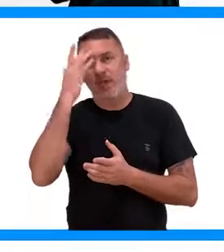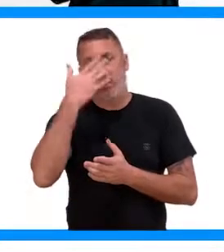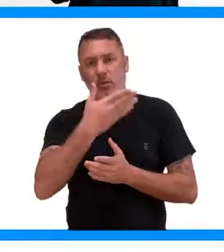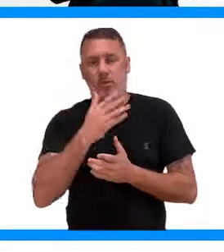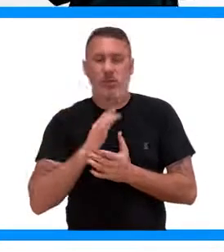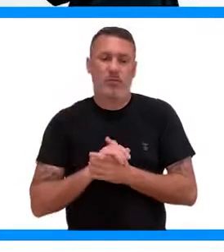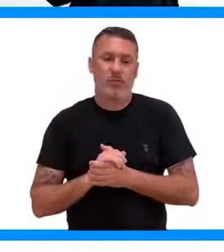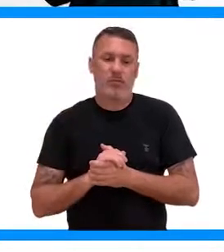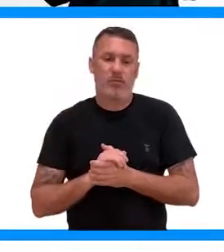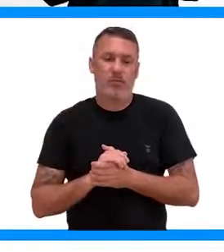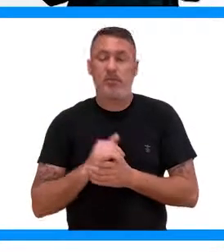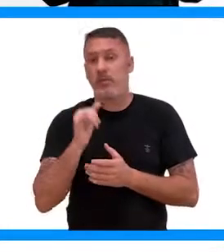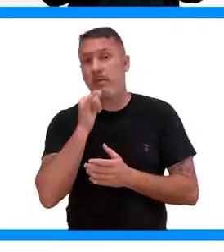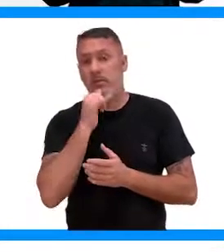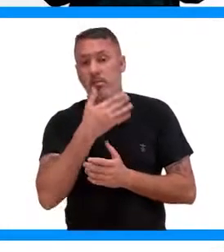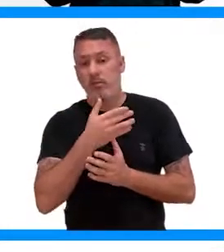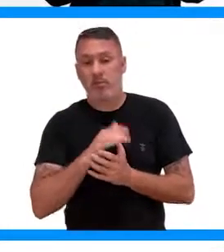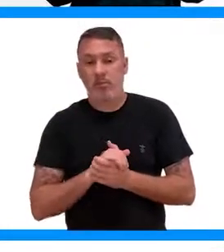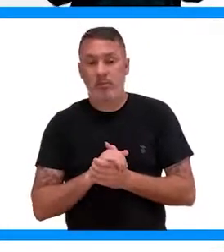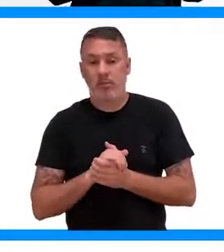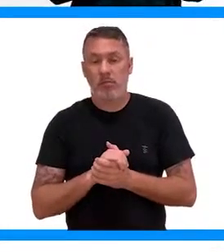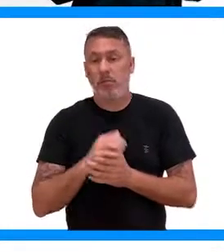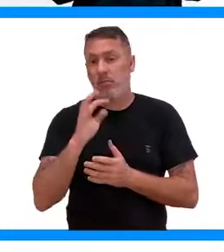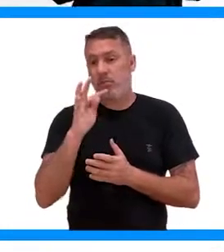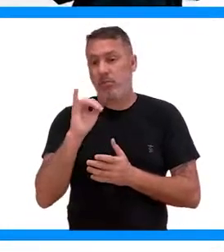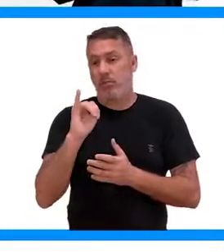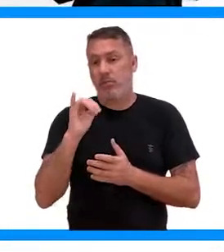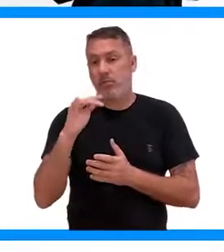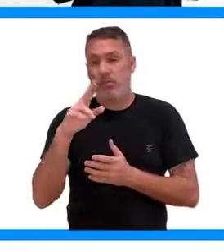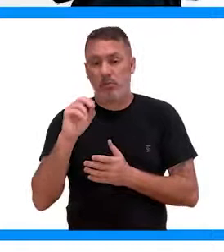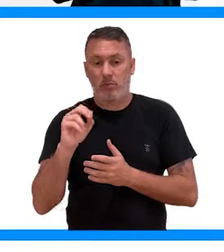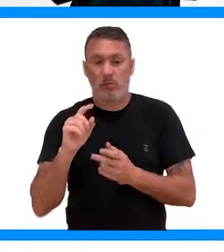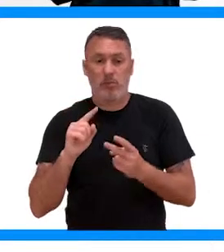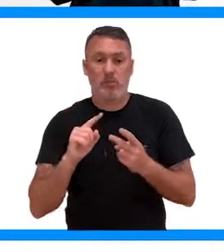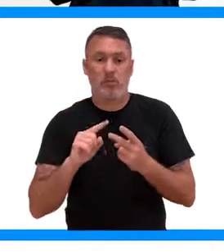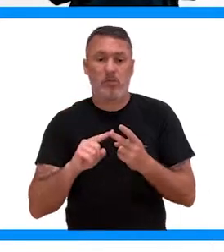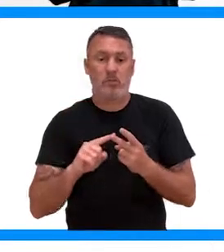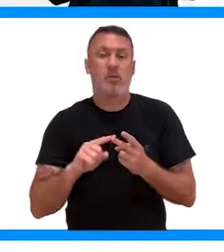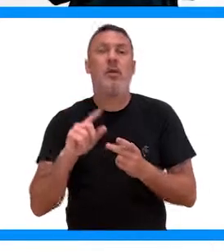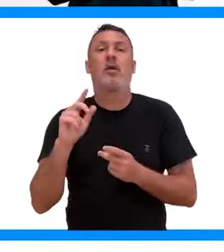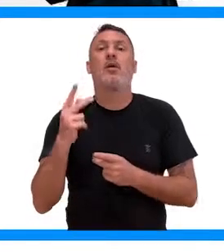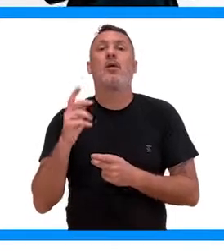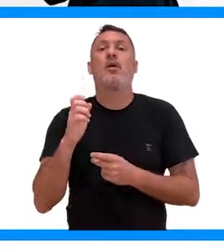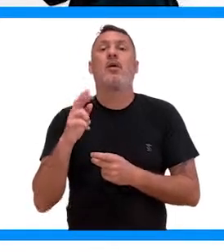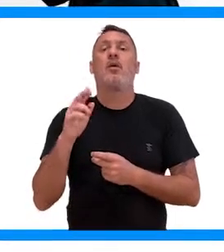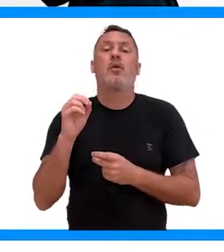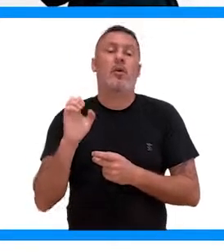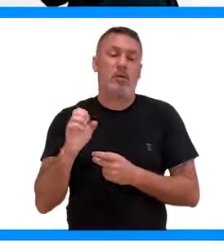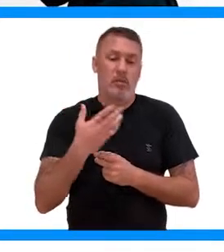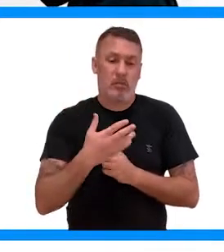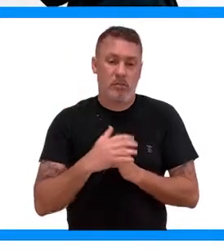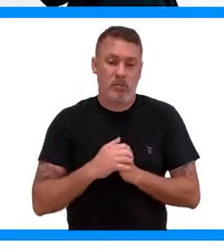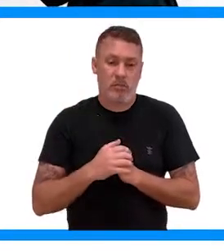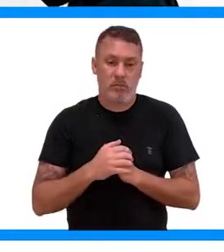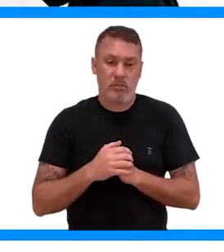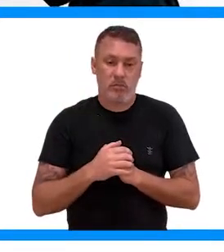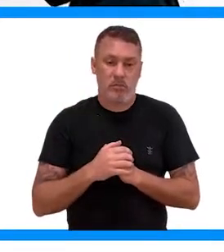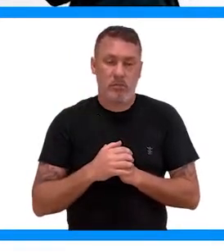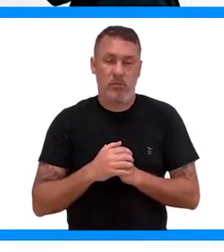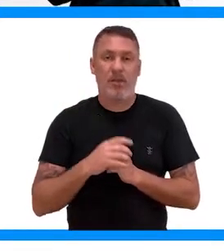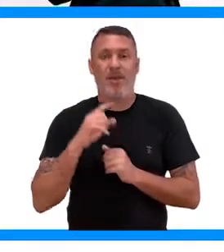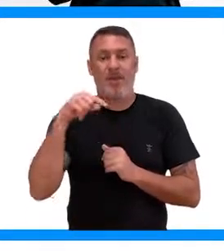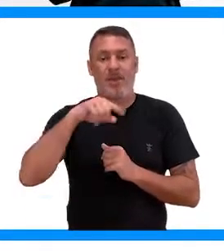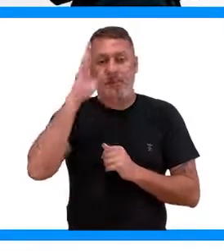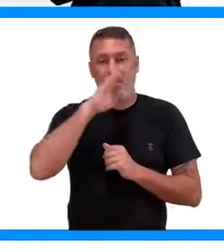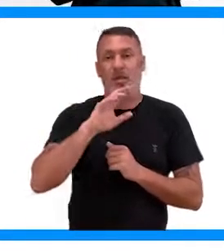Então, muito fácil. Exemplos: título, herói, e aí é também um heterotônico, né?